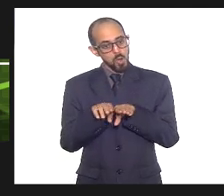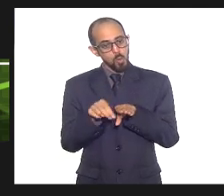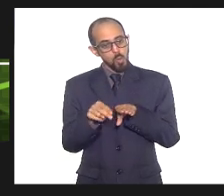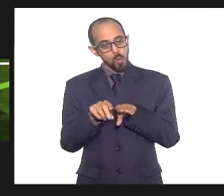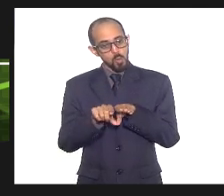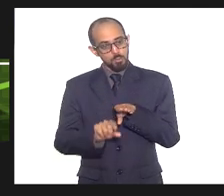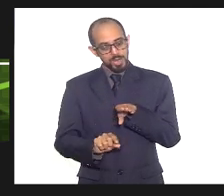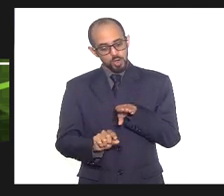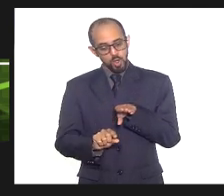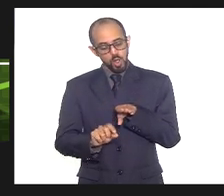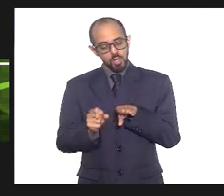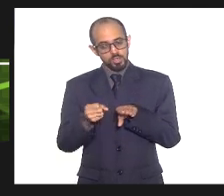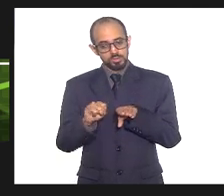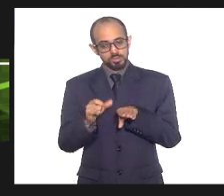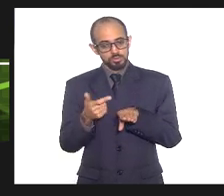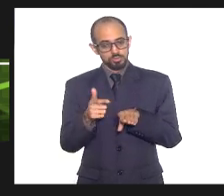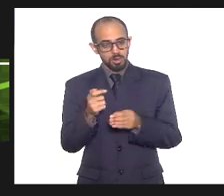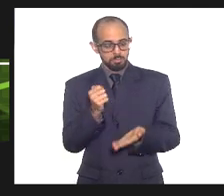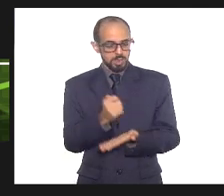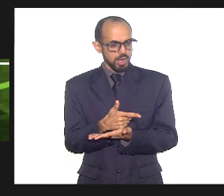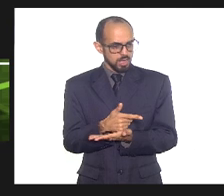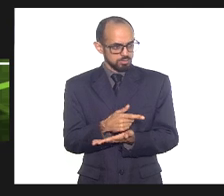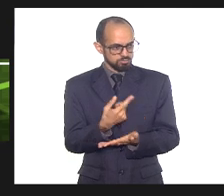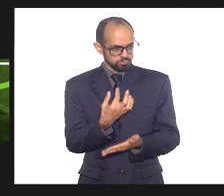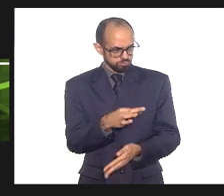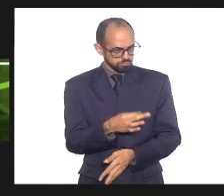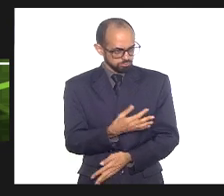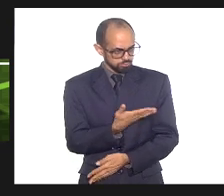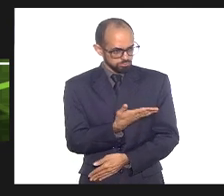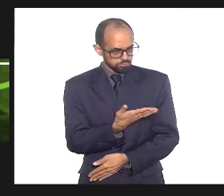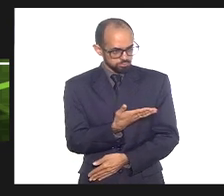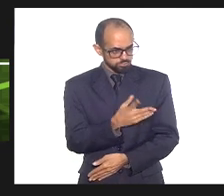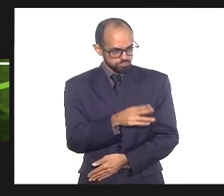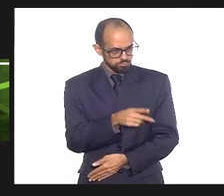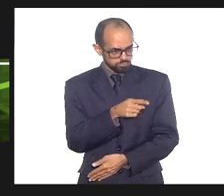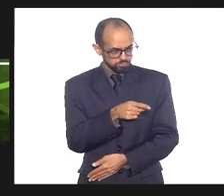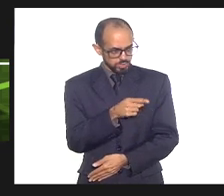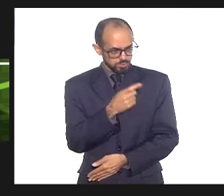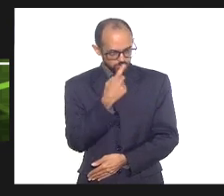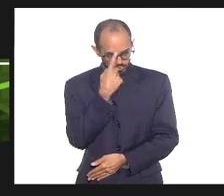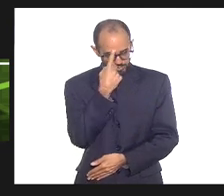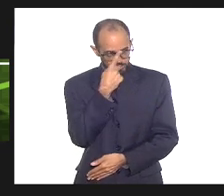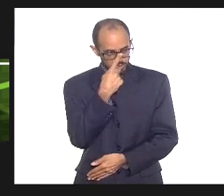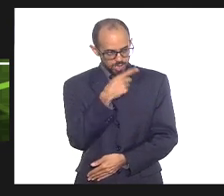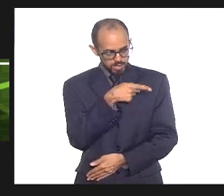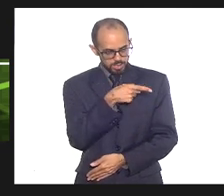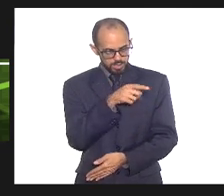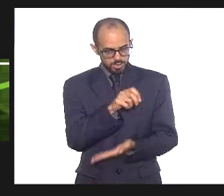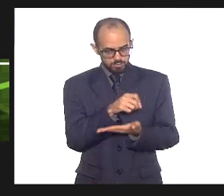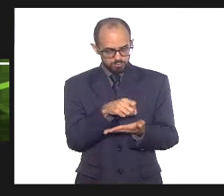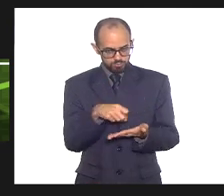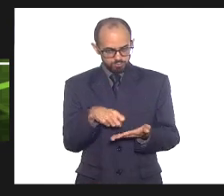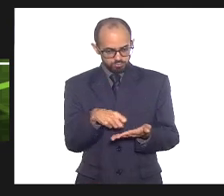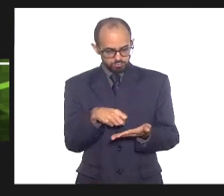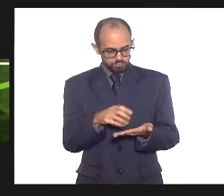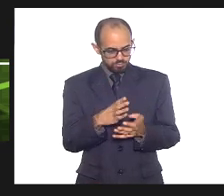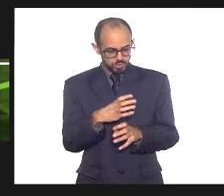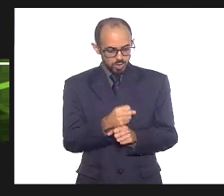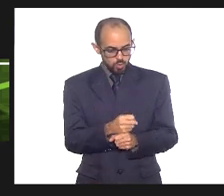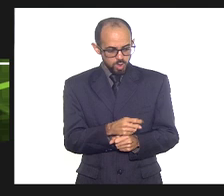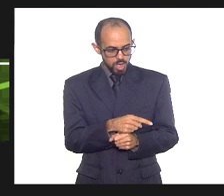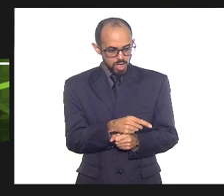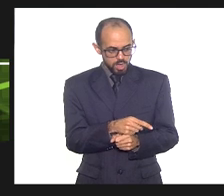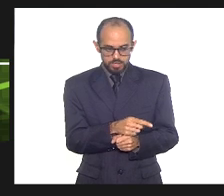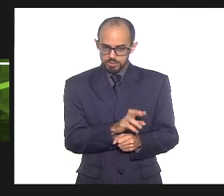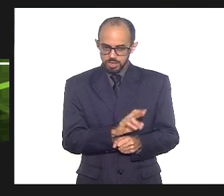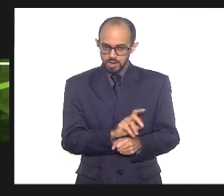seria sem não pagamento. Mesmo com essa hipótese na ponta do lápis, esse não